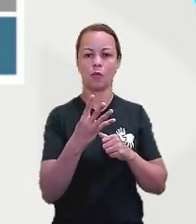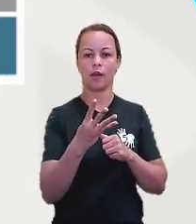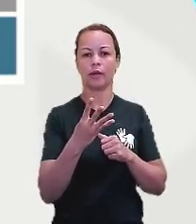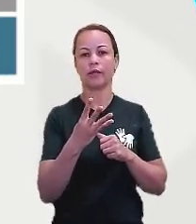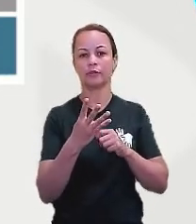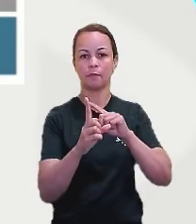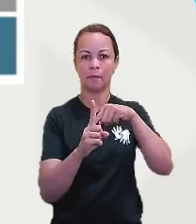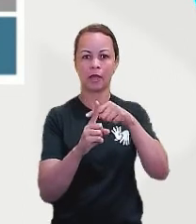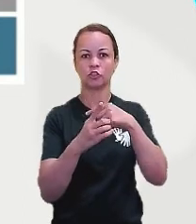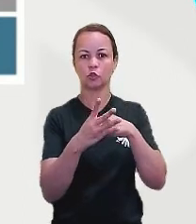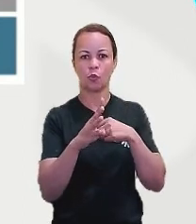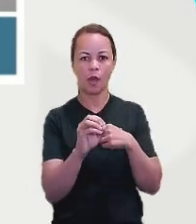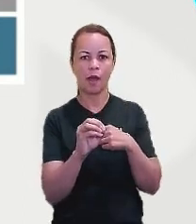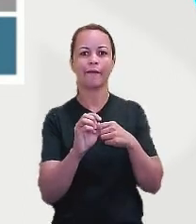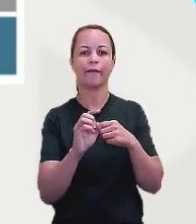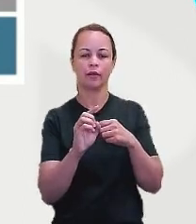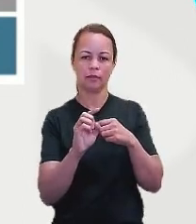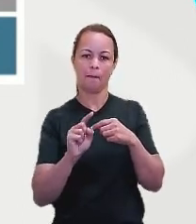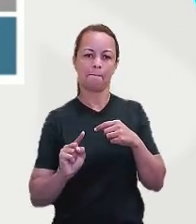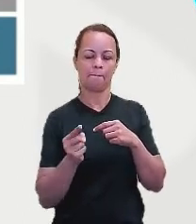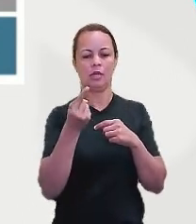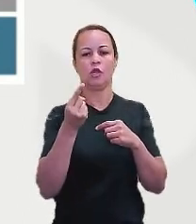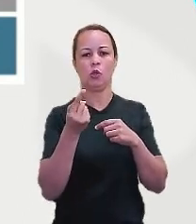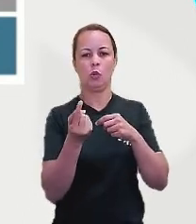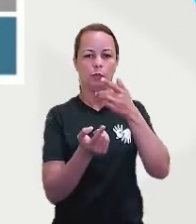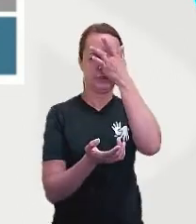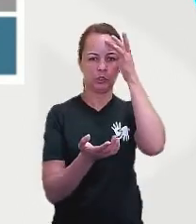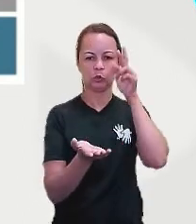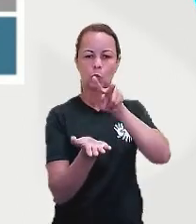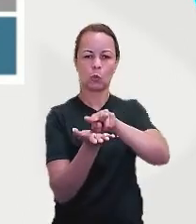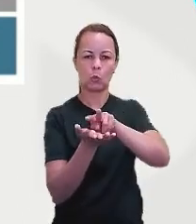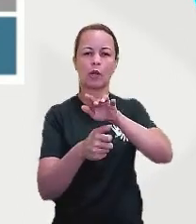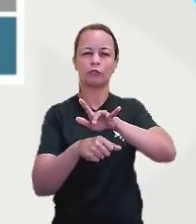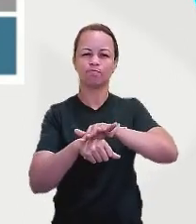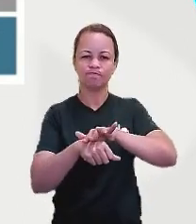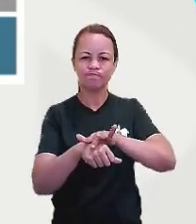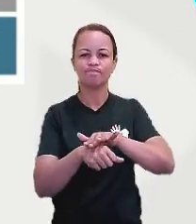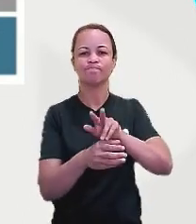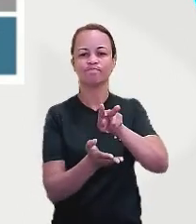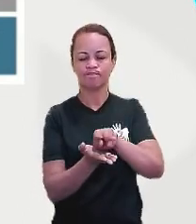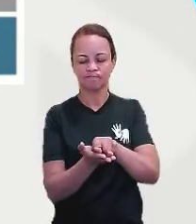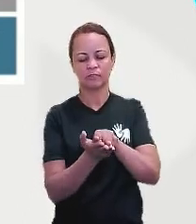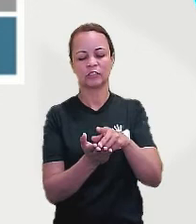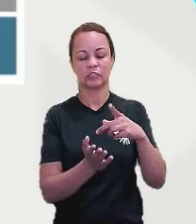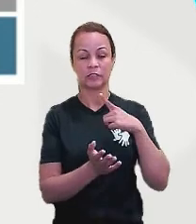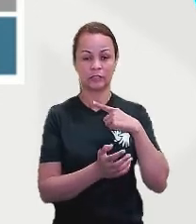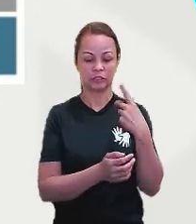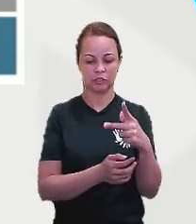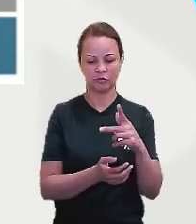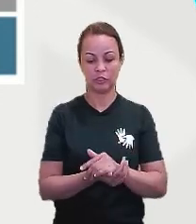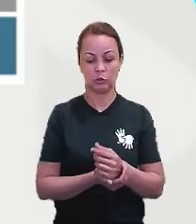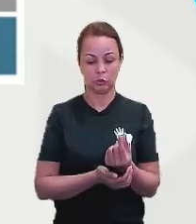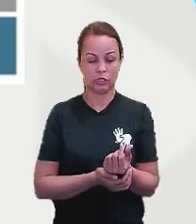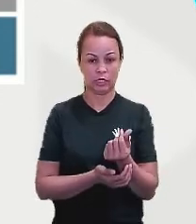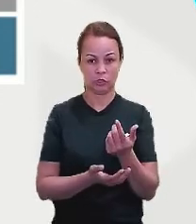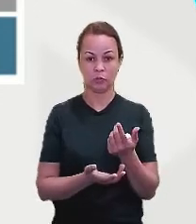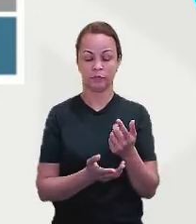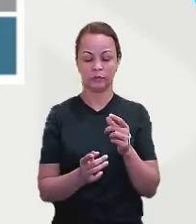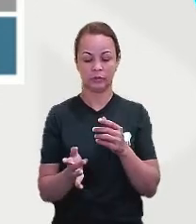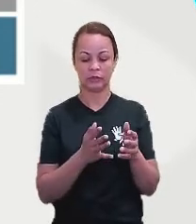observar lá a linha azul, que refere-se ao custo que se teve, né, com esses internamentos, a gente vai ver que no mês de janeiro mais